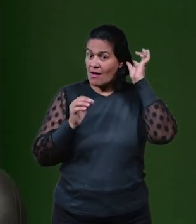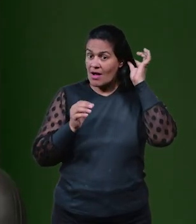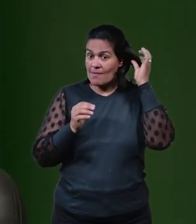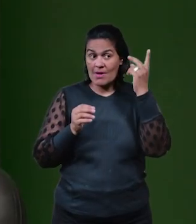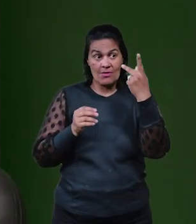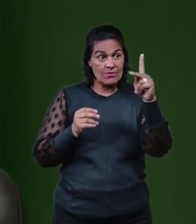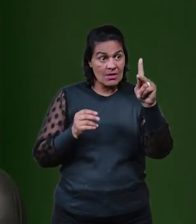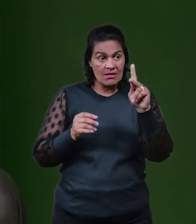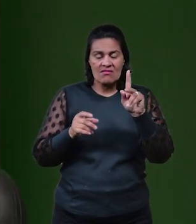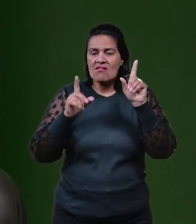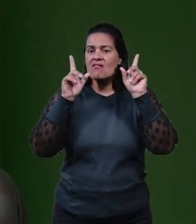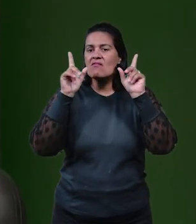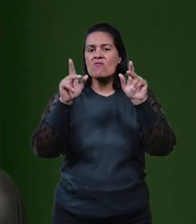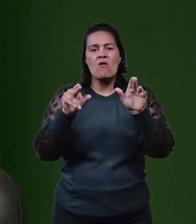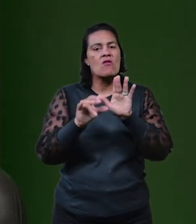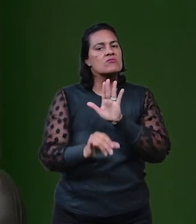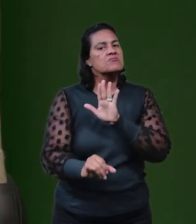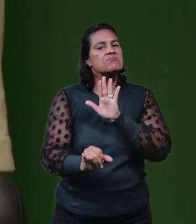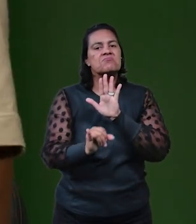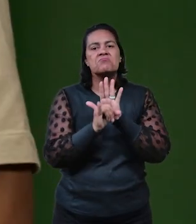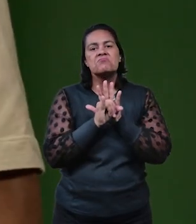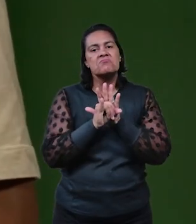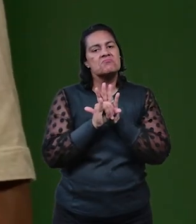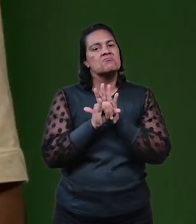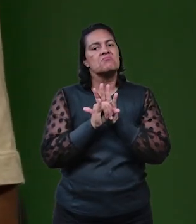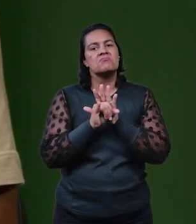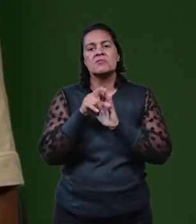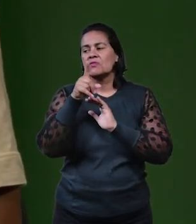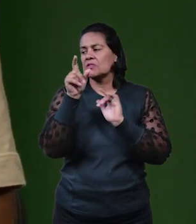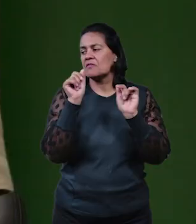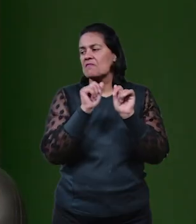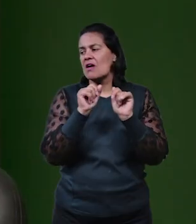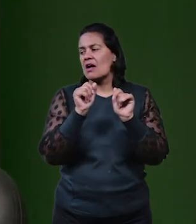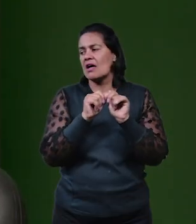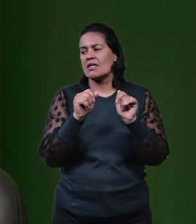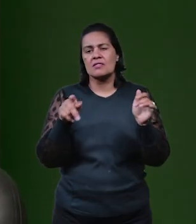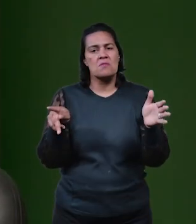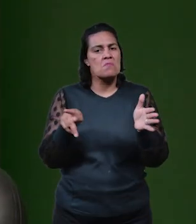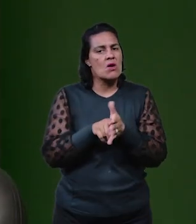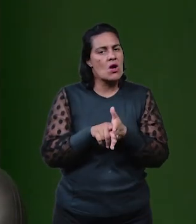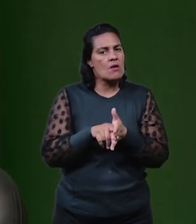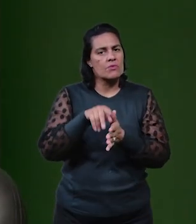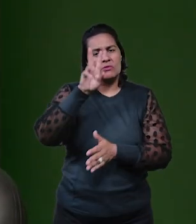uma identidade, que você pode se inspirar e construir a sua própria também, assim. Uhum.